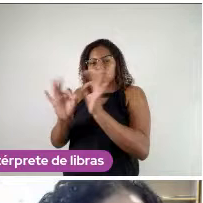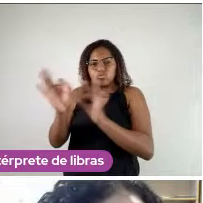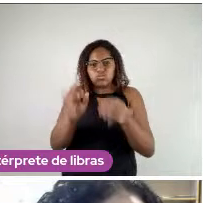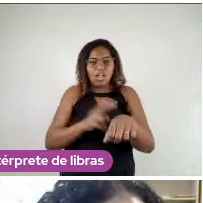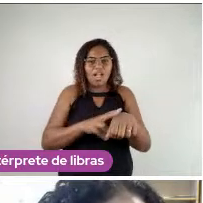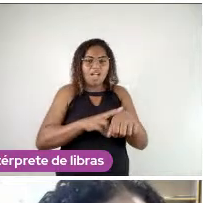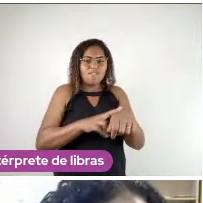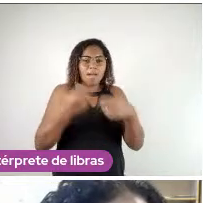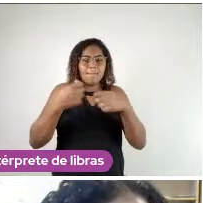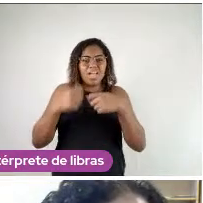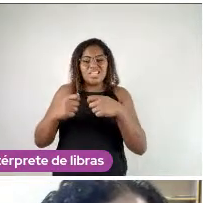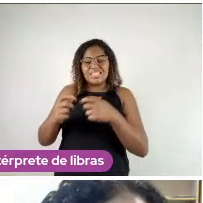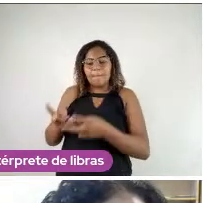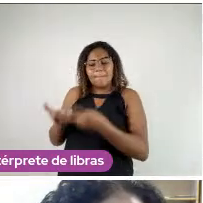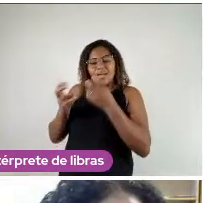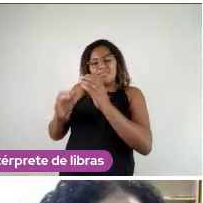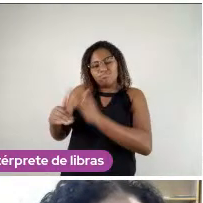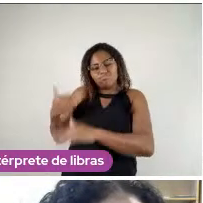desenvolvimento